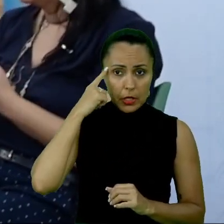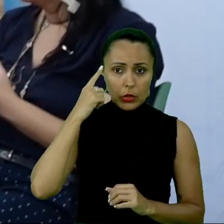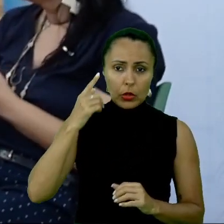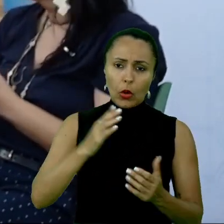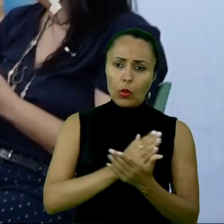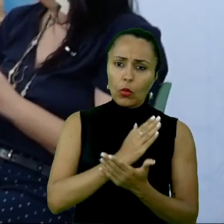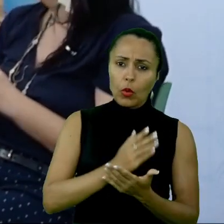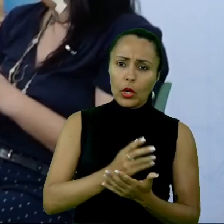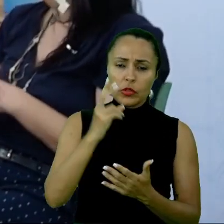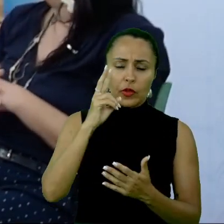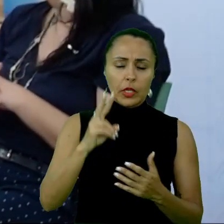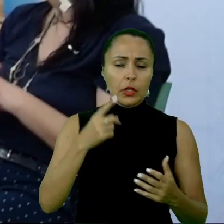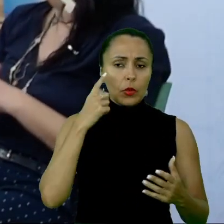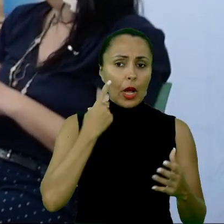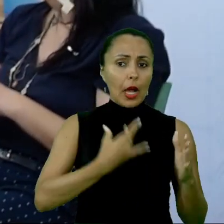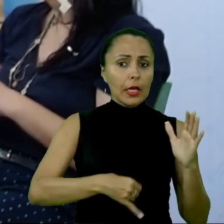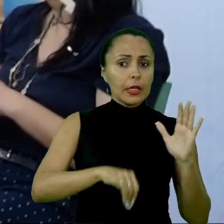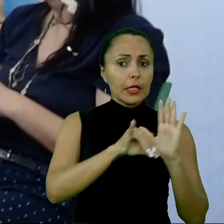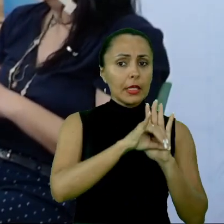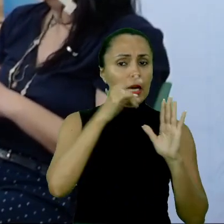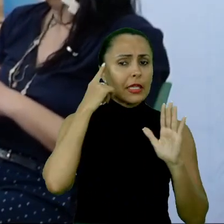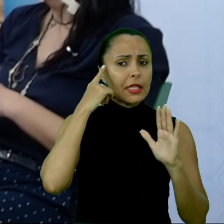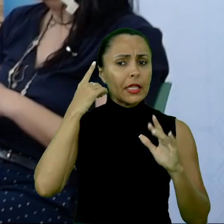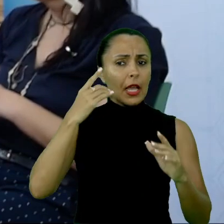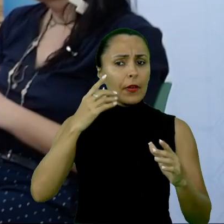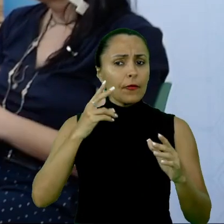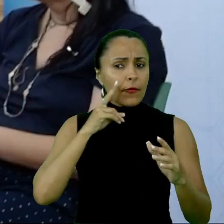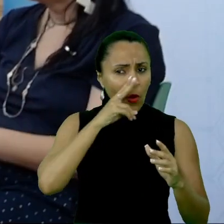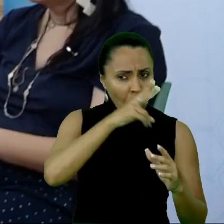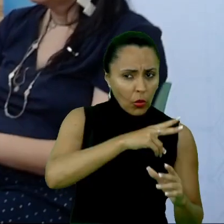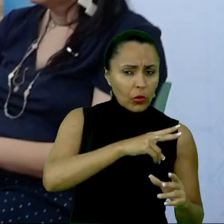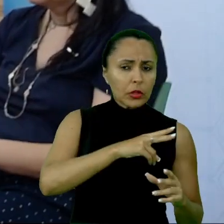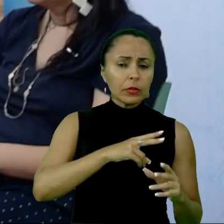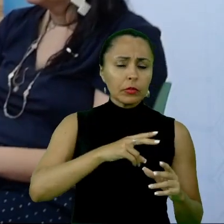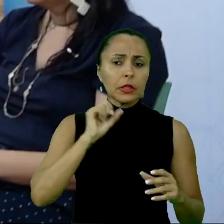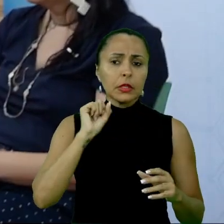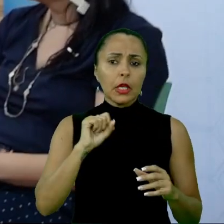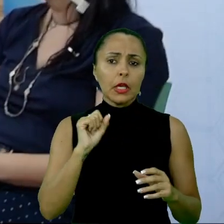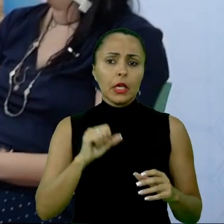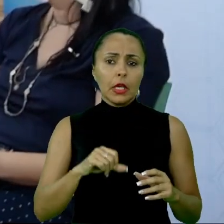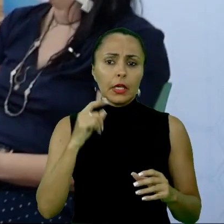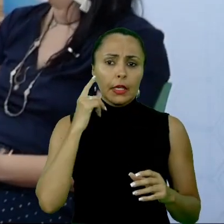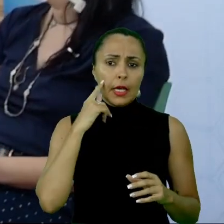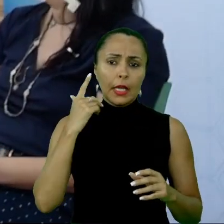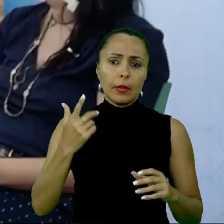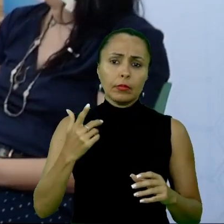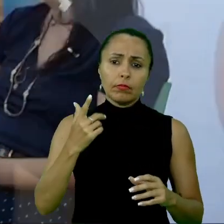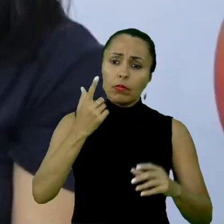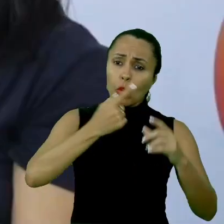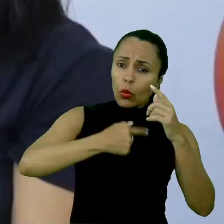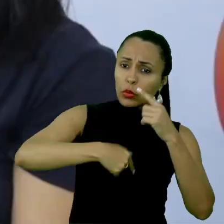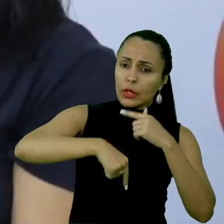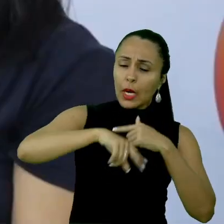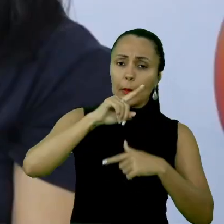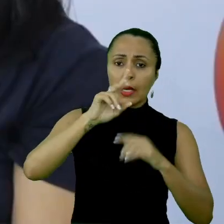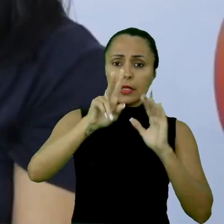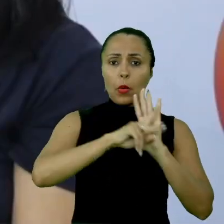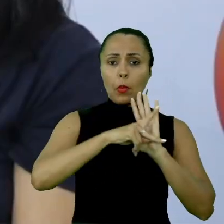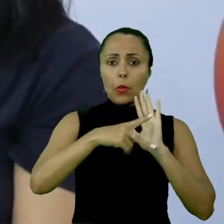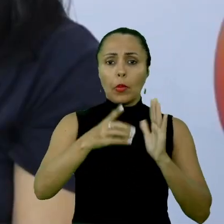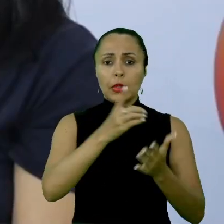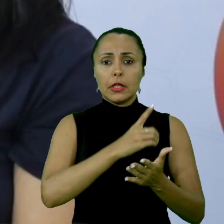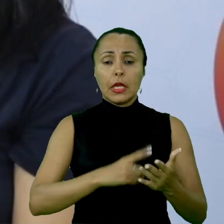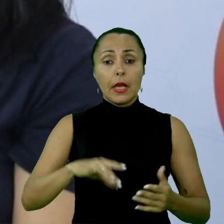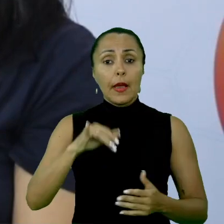uma identidade é tão forte que ela inclusive perpassa os próprios designers, né? Exemplo,